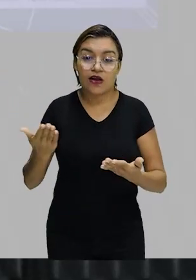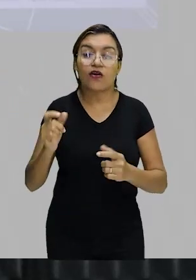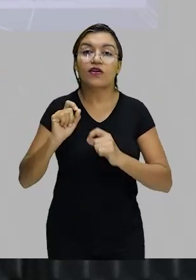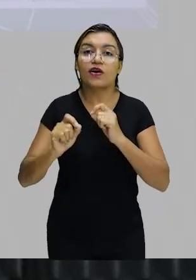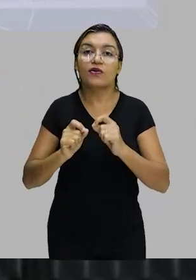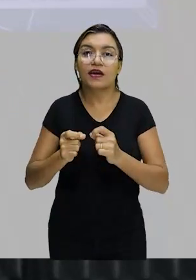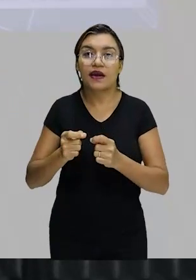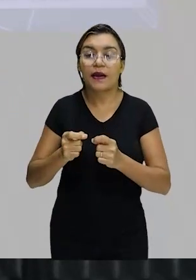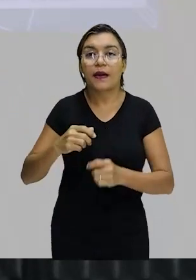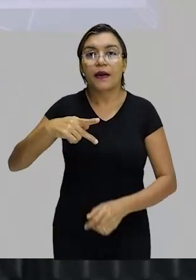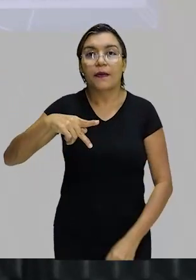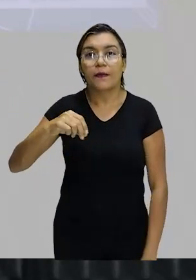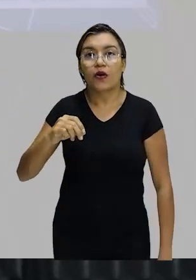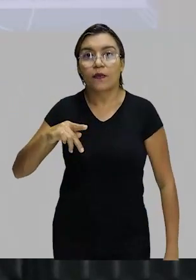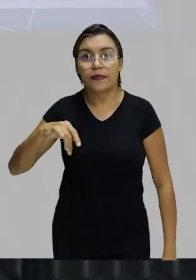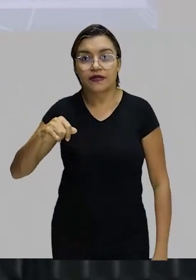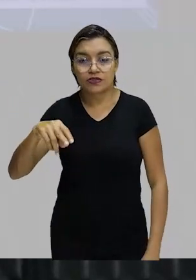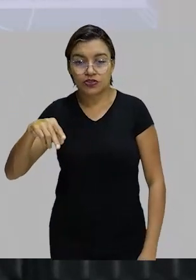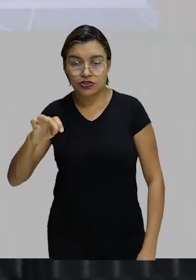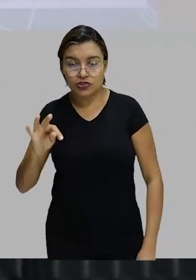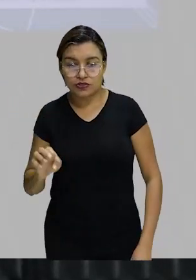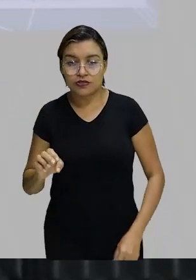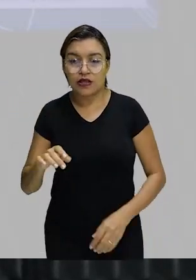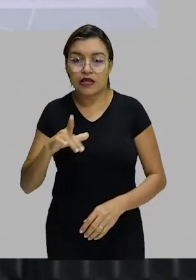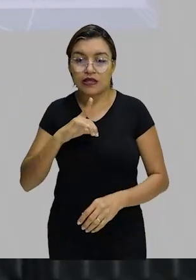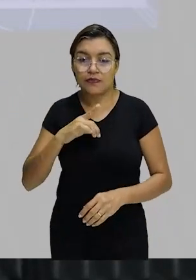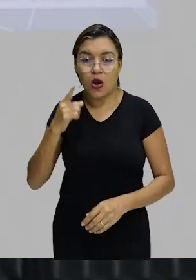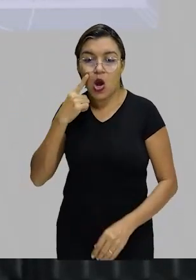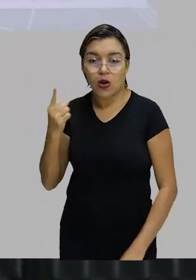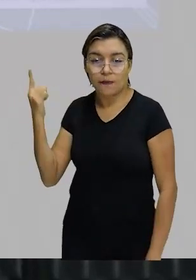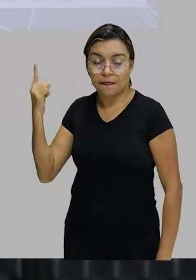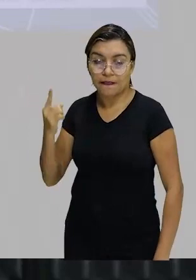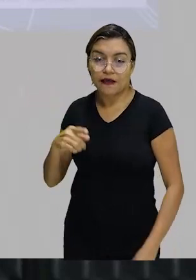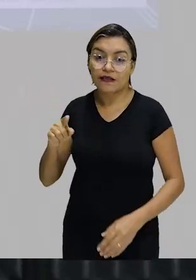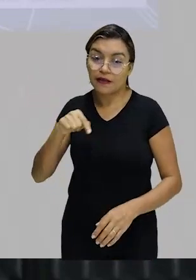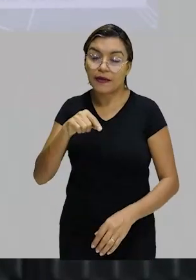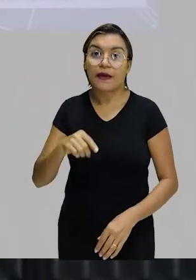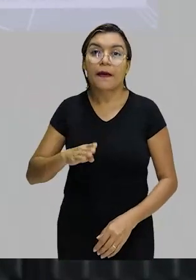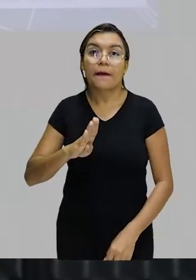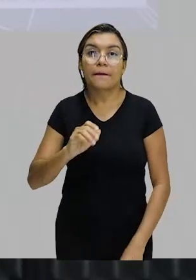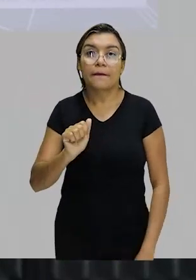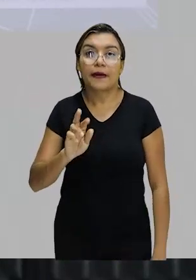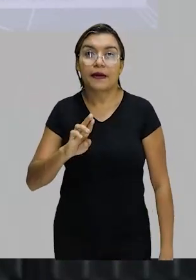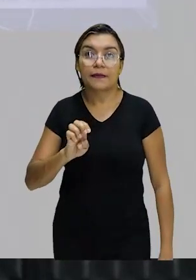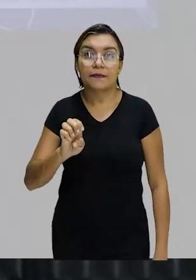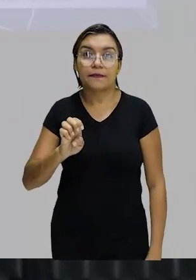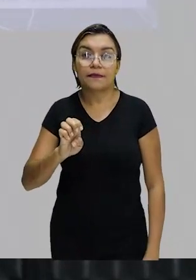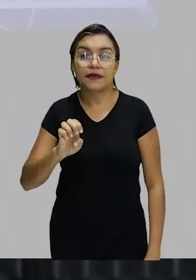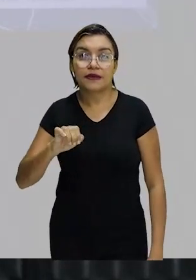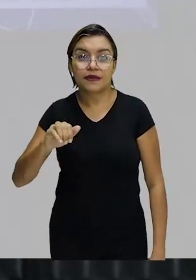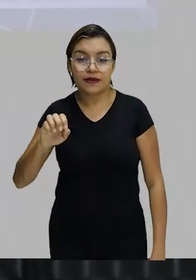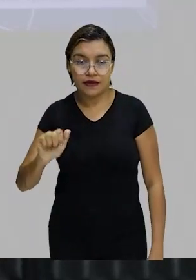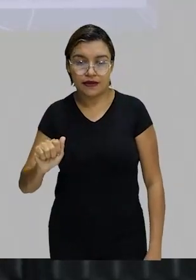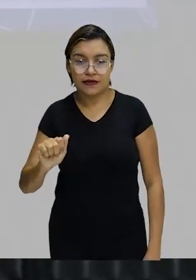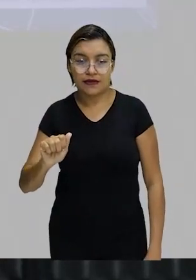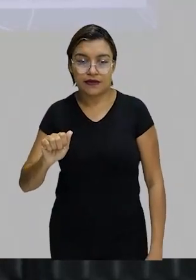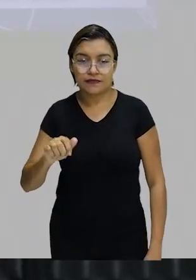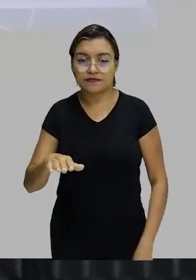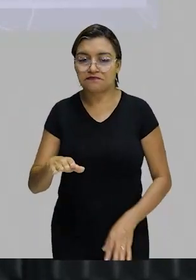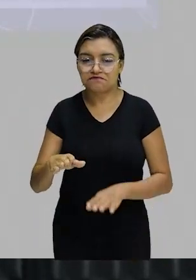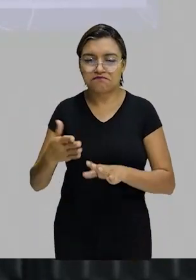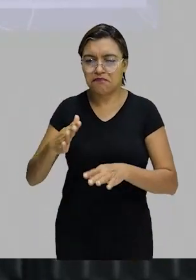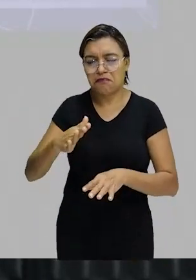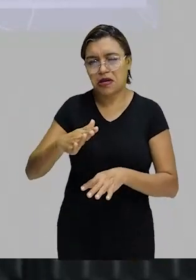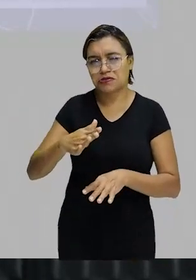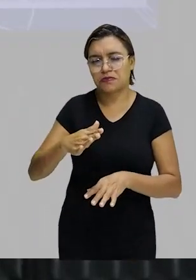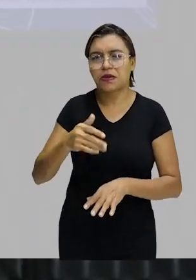Pop-It, tá? E a Barbie é um outro tipo de brinquedo que já é centenário, tá? Ou quase centenário, melhor dizendo. Acho que ela tem